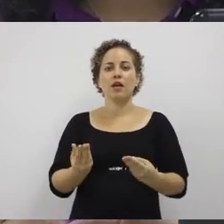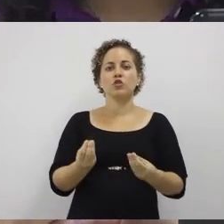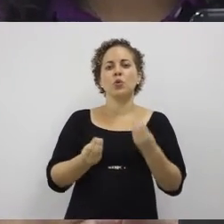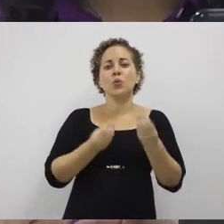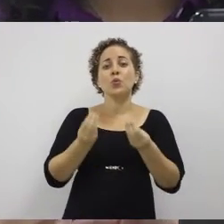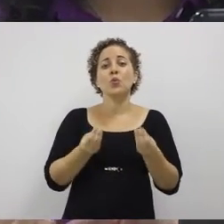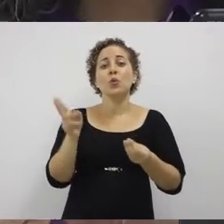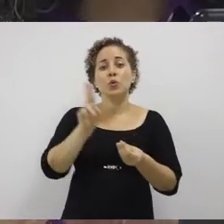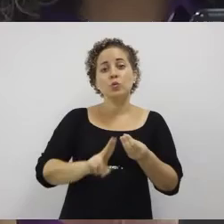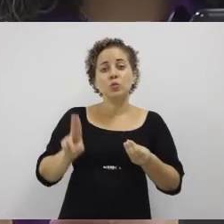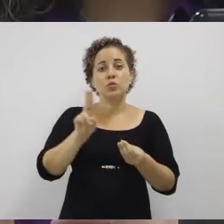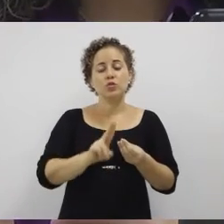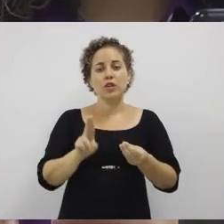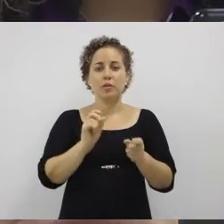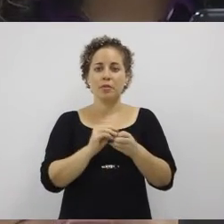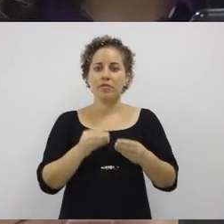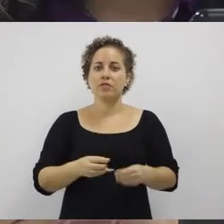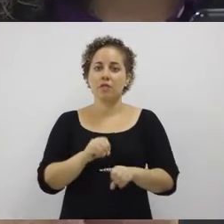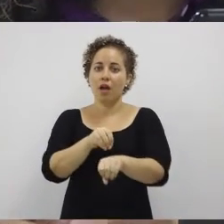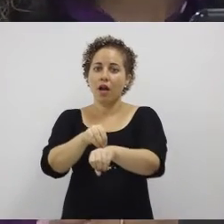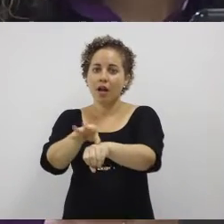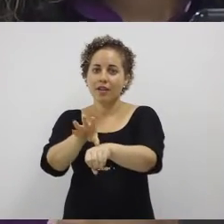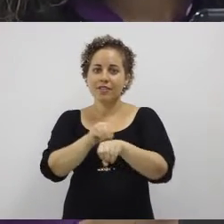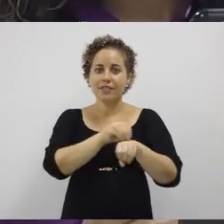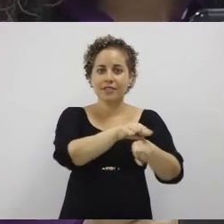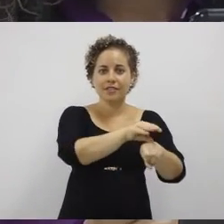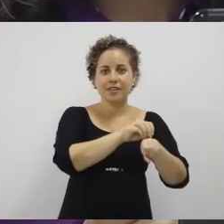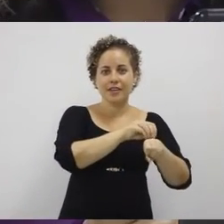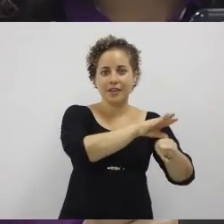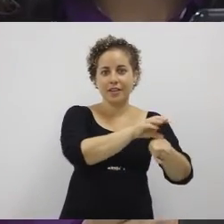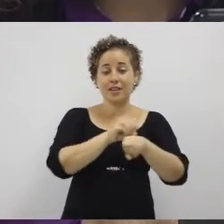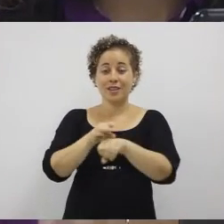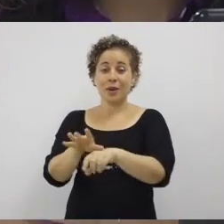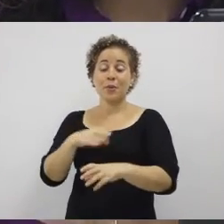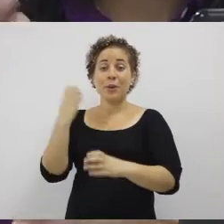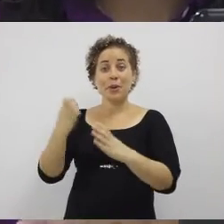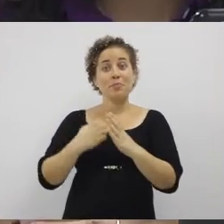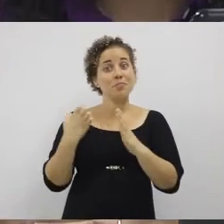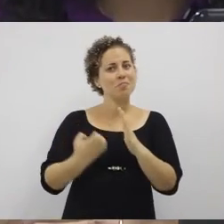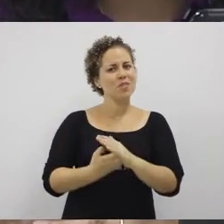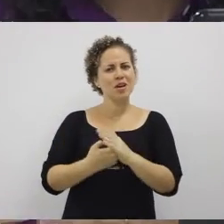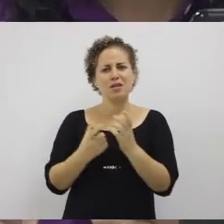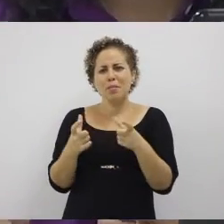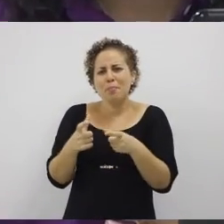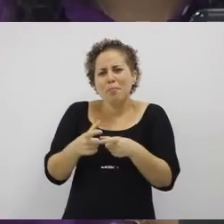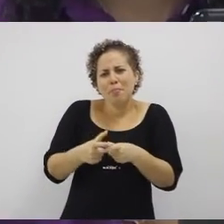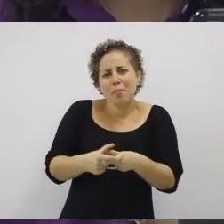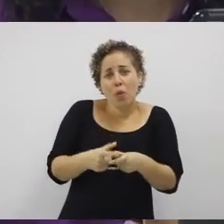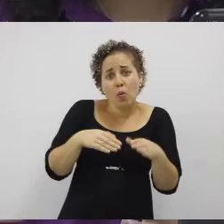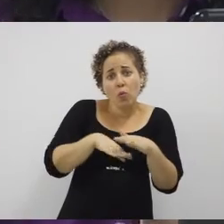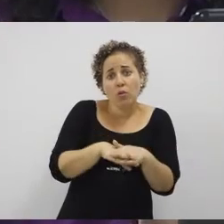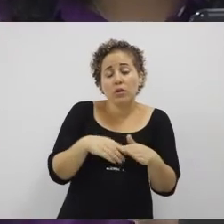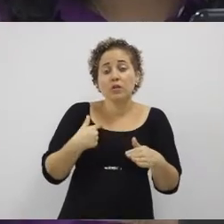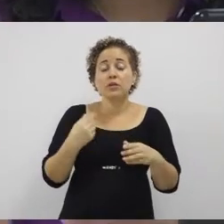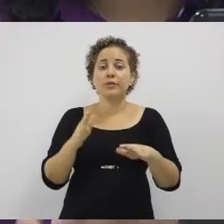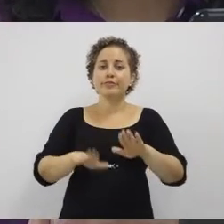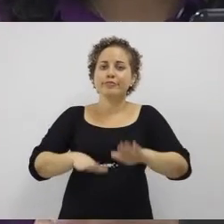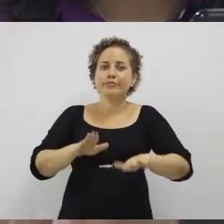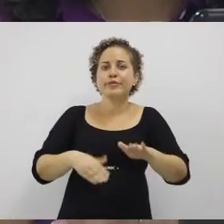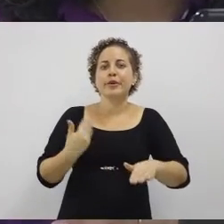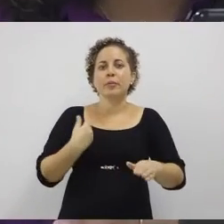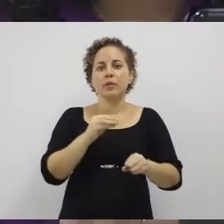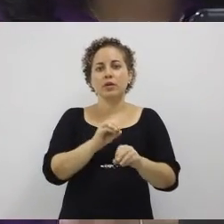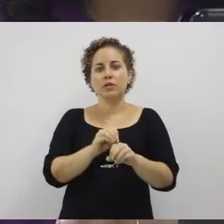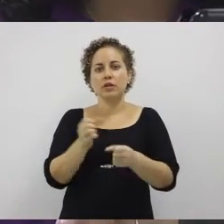que ele utilizará para efetuar a entrega? Uma vez que algumas empresas têm um espaço pequeno, muitas vezes é difícil efetuar a manobra de alguns